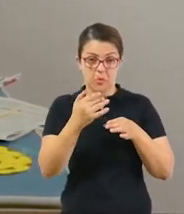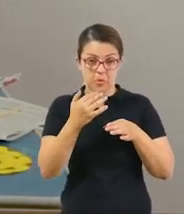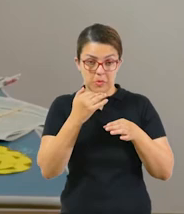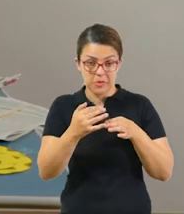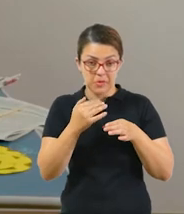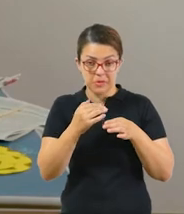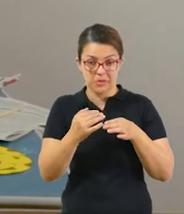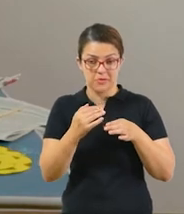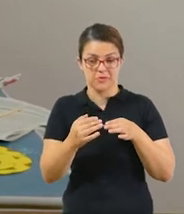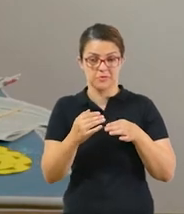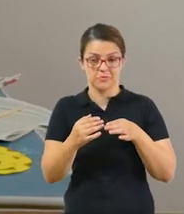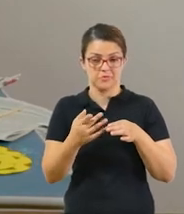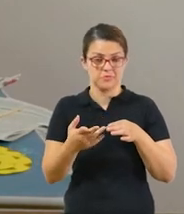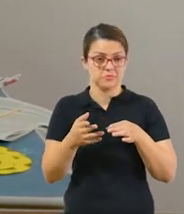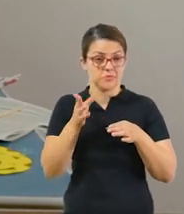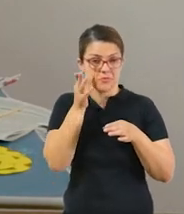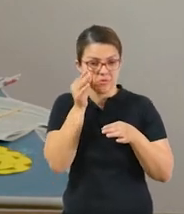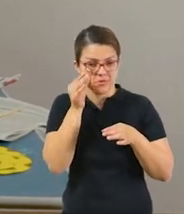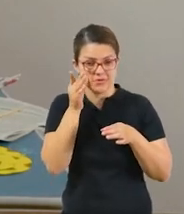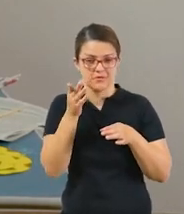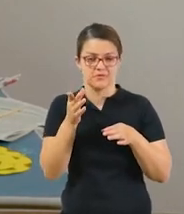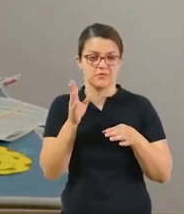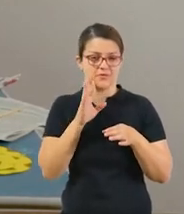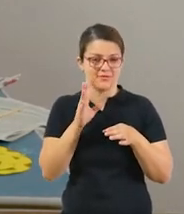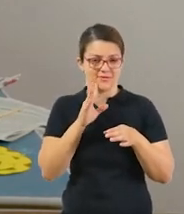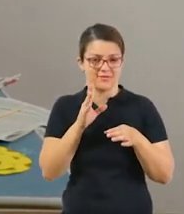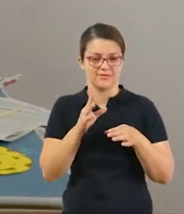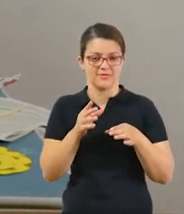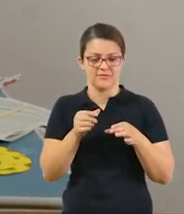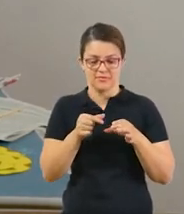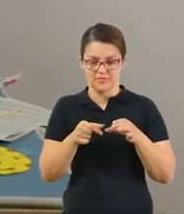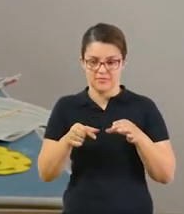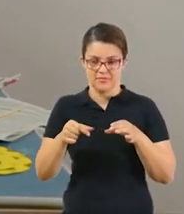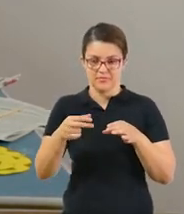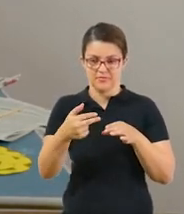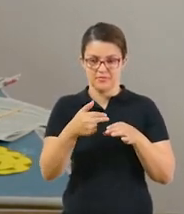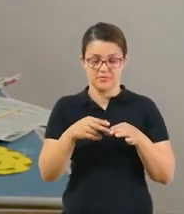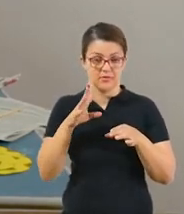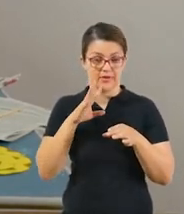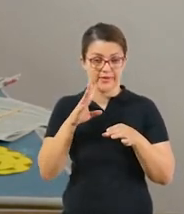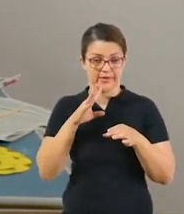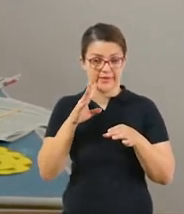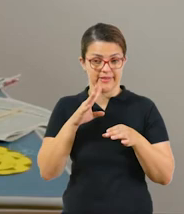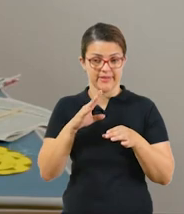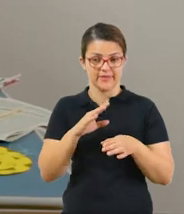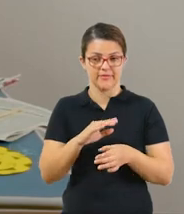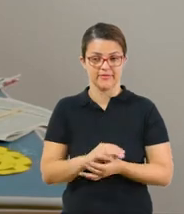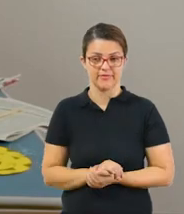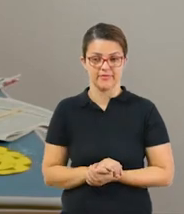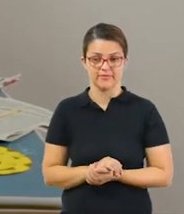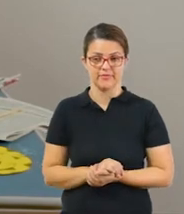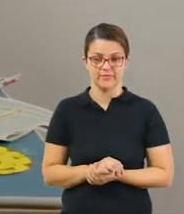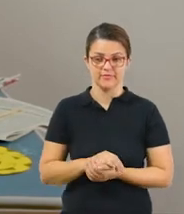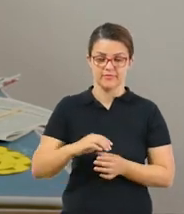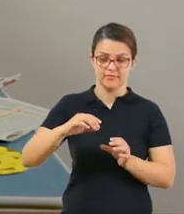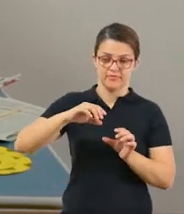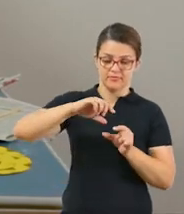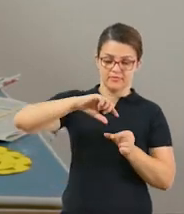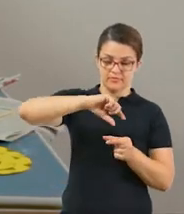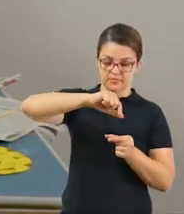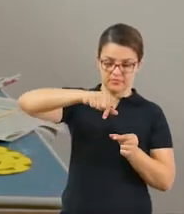colorido e ela fica se bem interessante e olha que legal